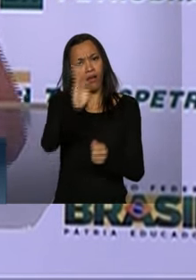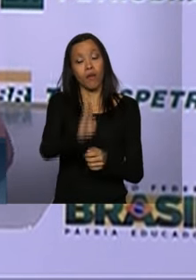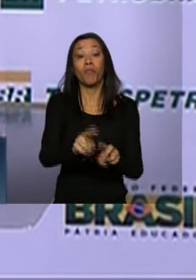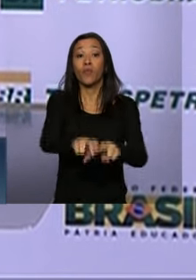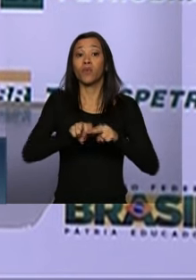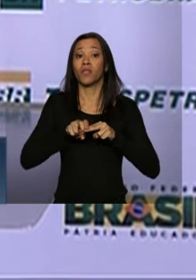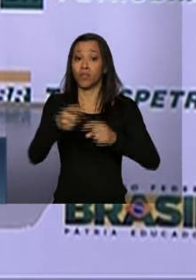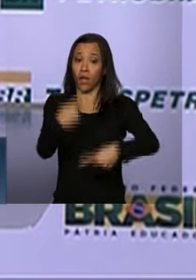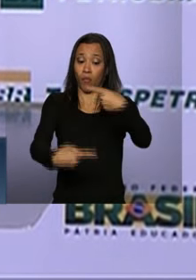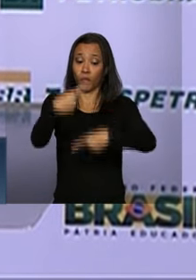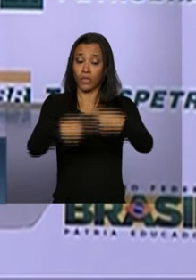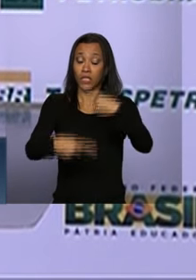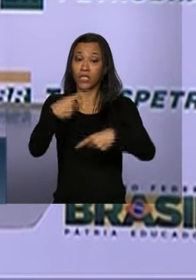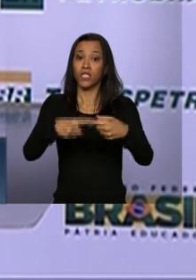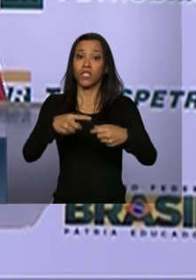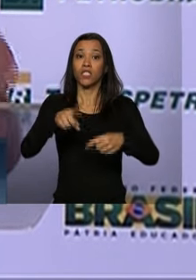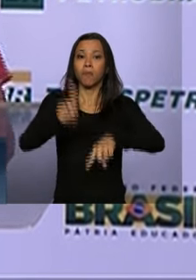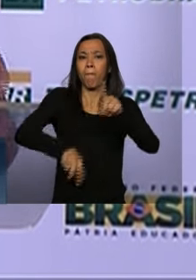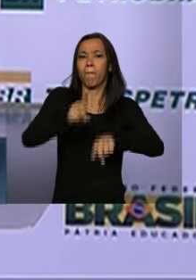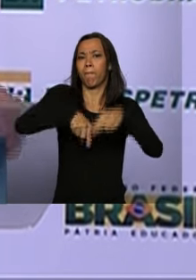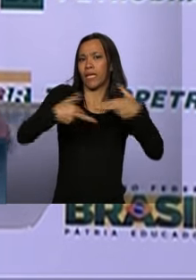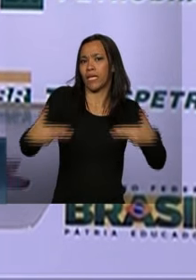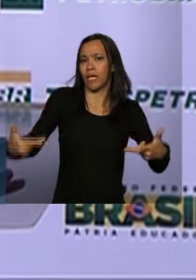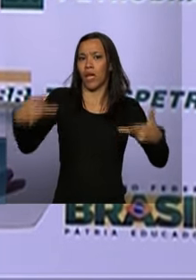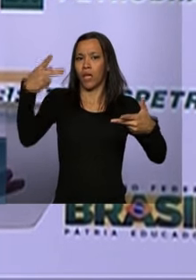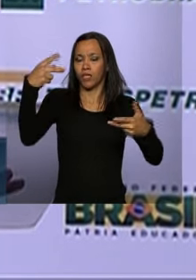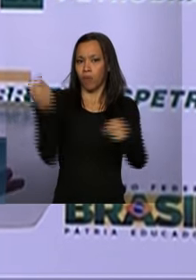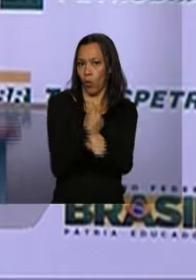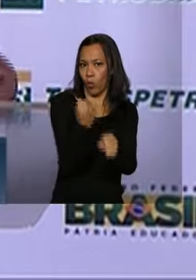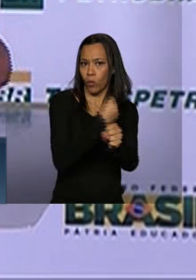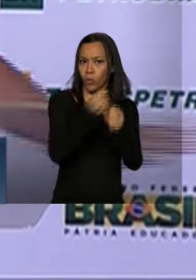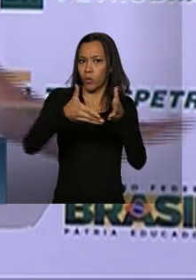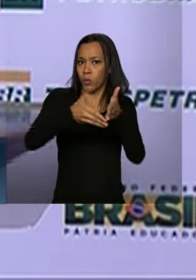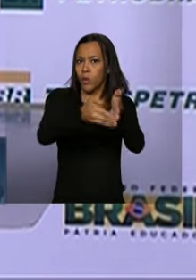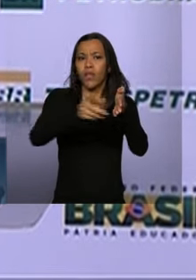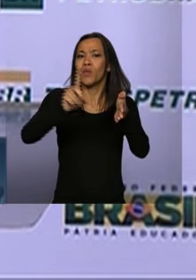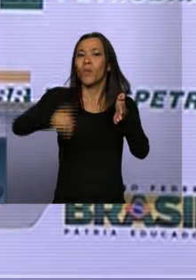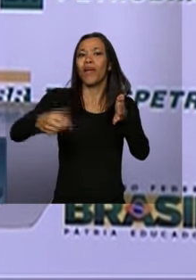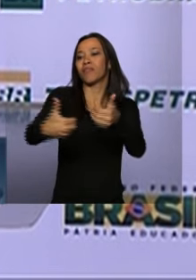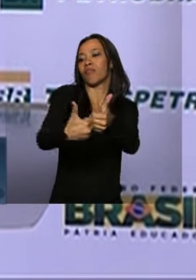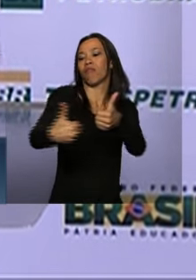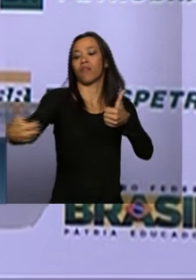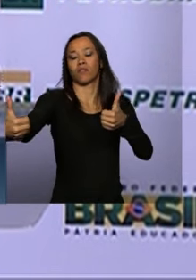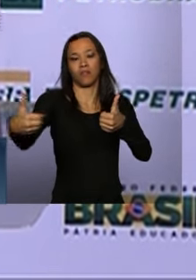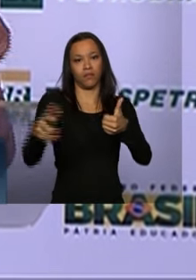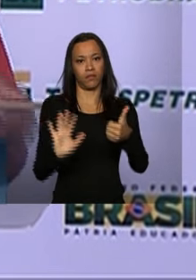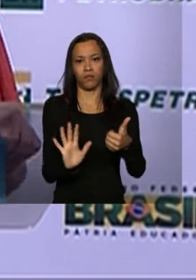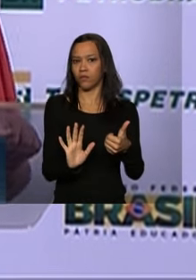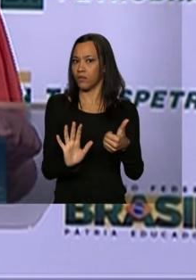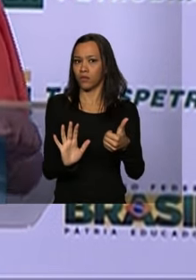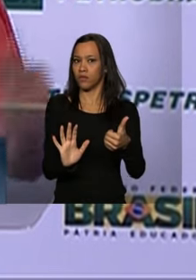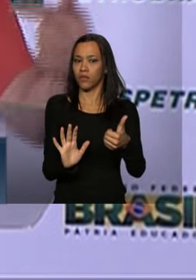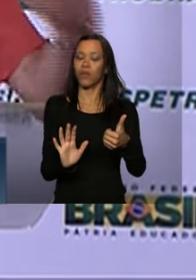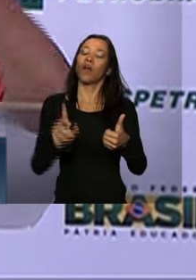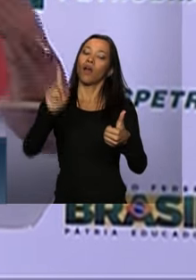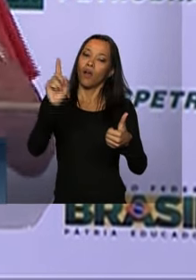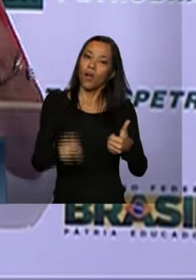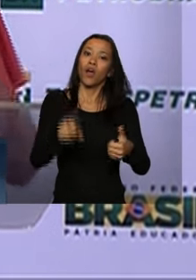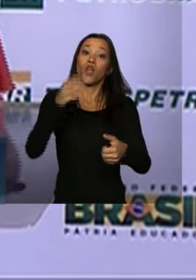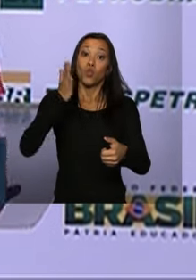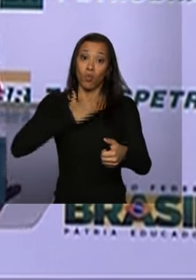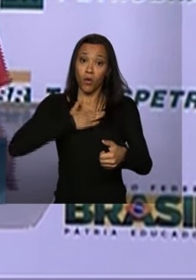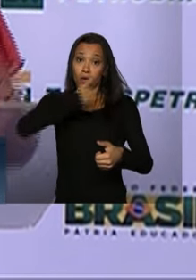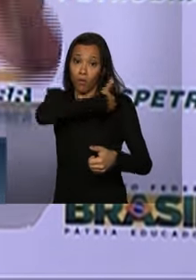política de conteúdo local não é algo que pode ser afastado. A política de conteúdo local no